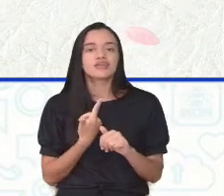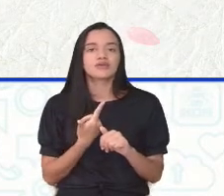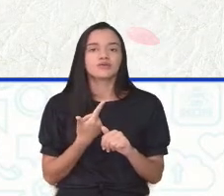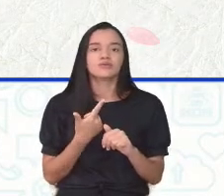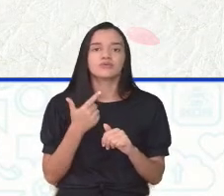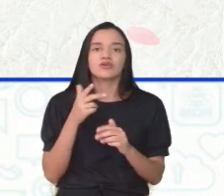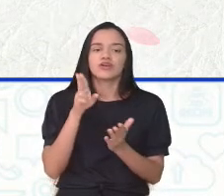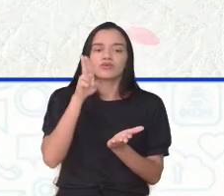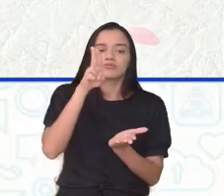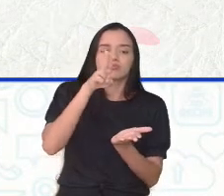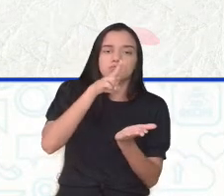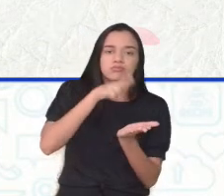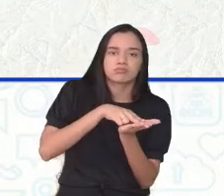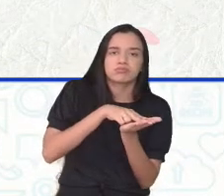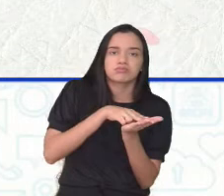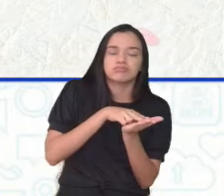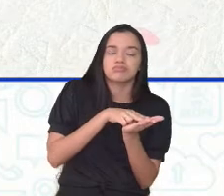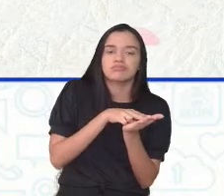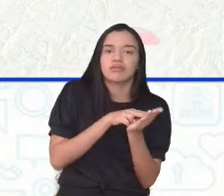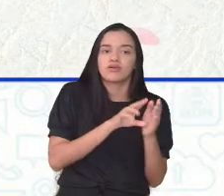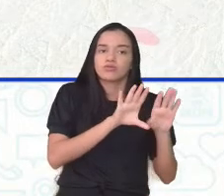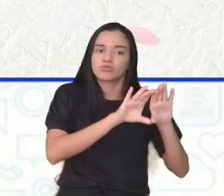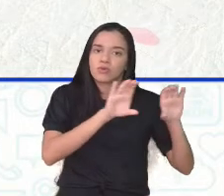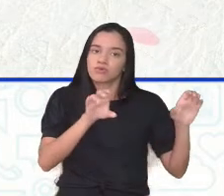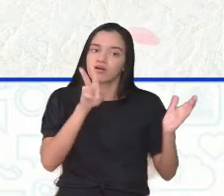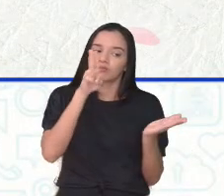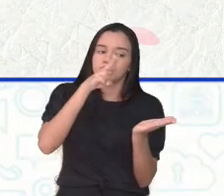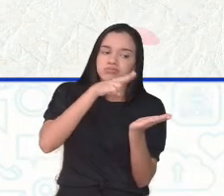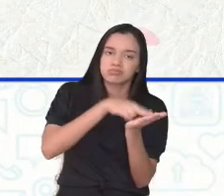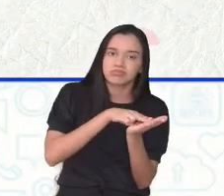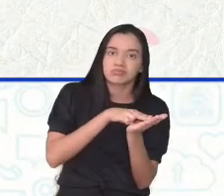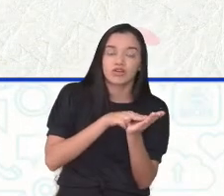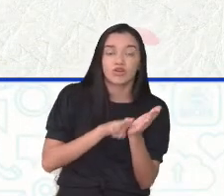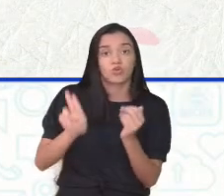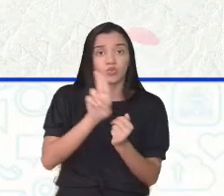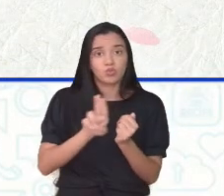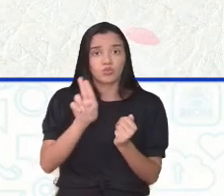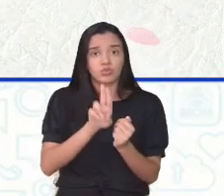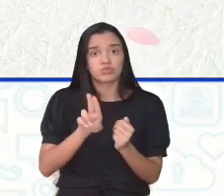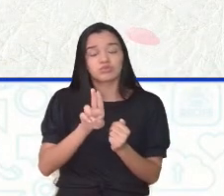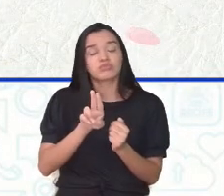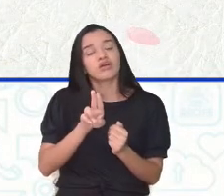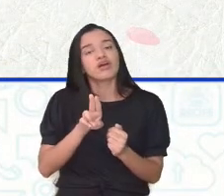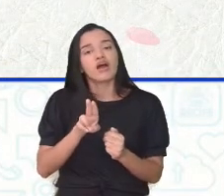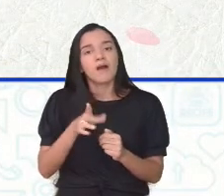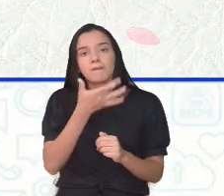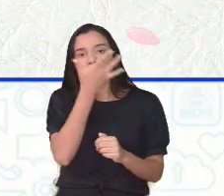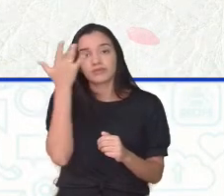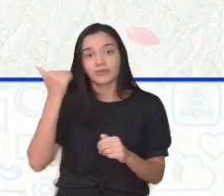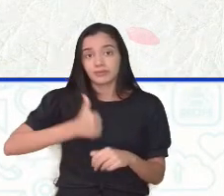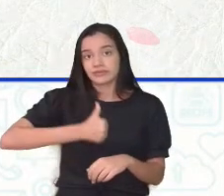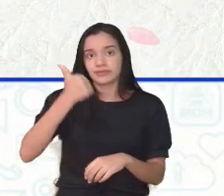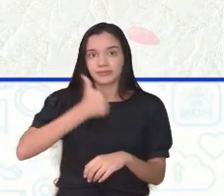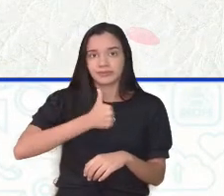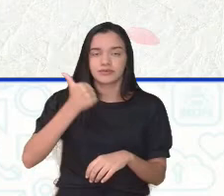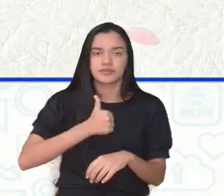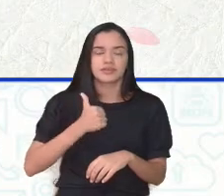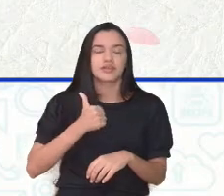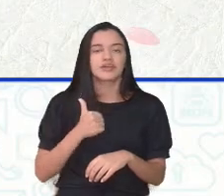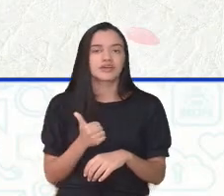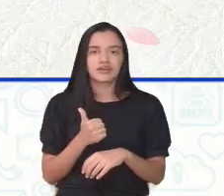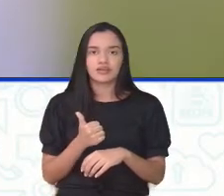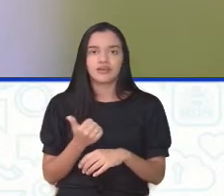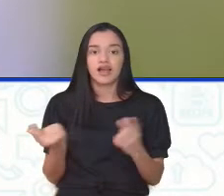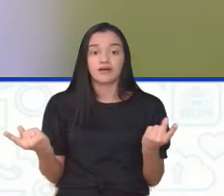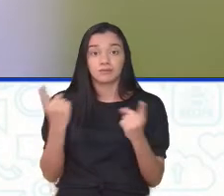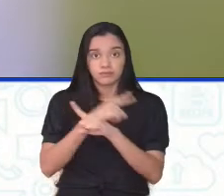sofá. E o me, que é o pronome, é o indicativo do uso da primeira pessoa. Então, a gente já tem esses indicativos aí